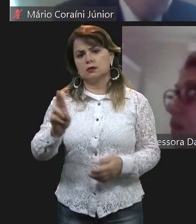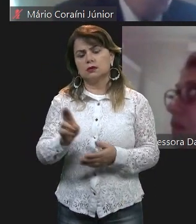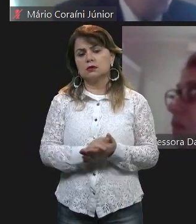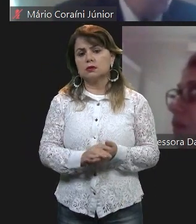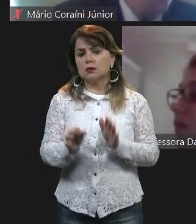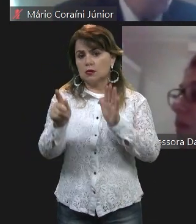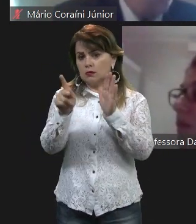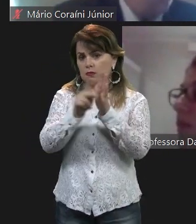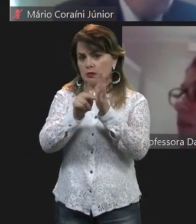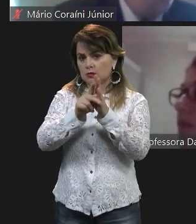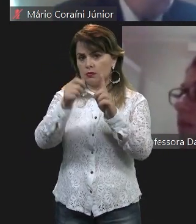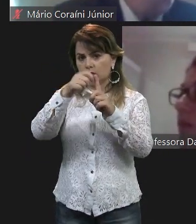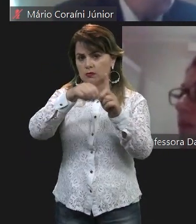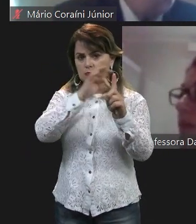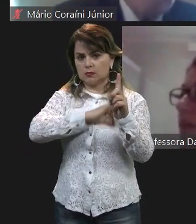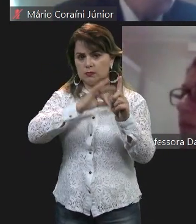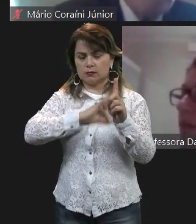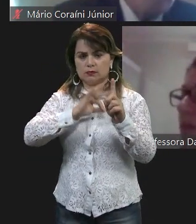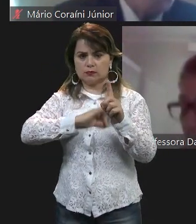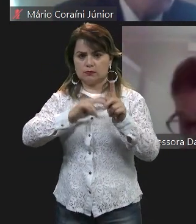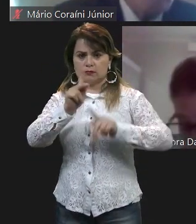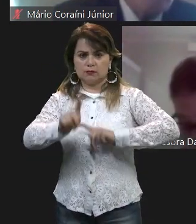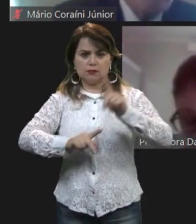servidores da Secretaria Municipal